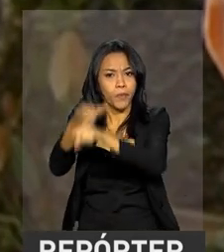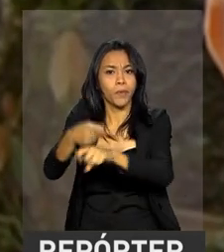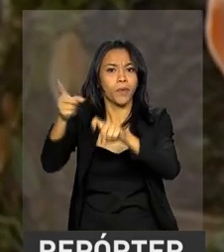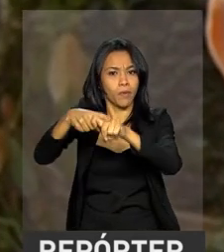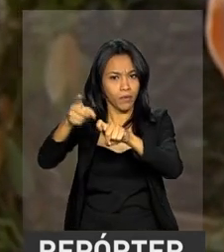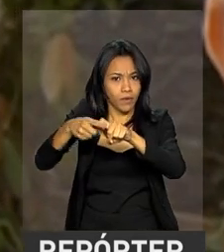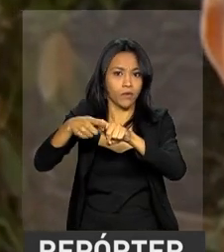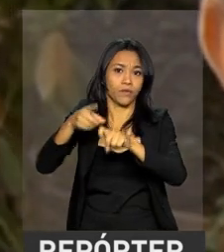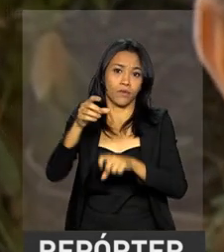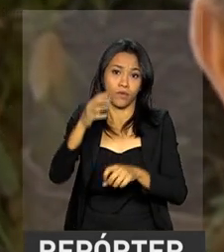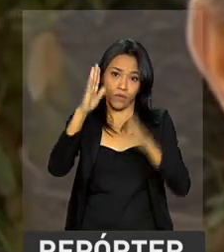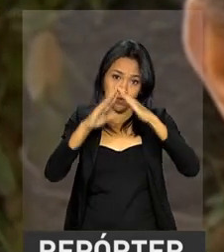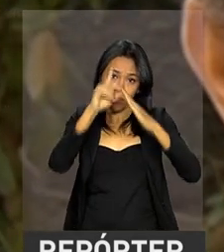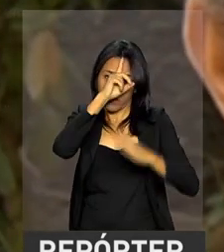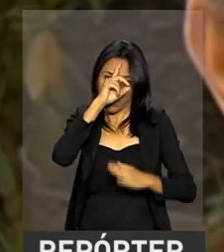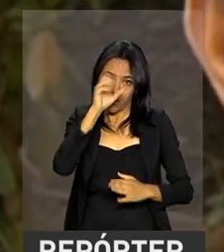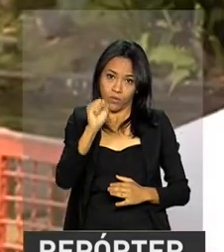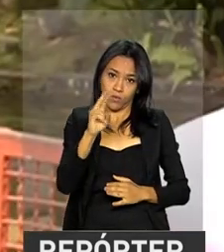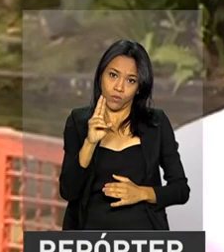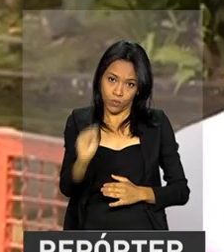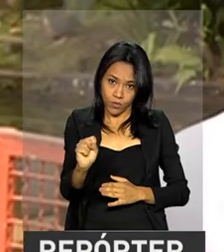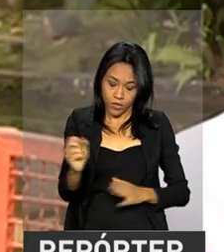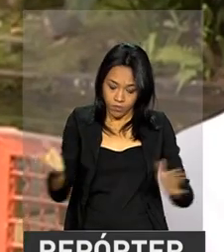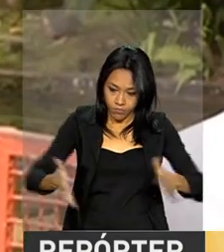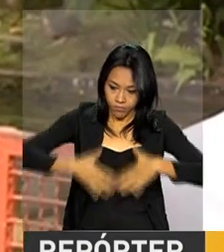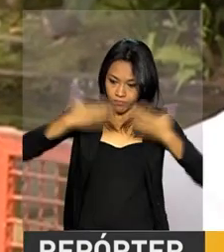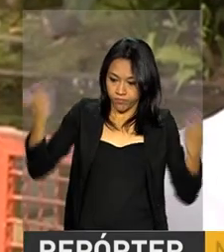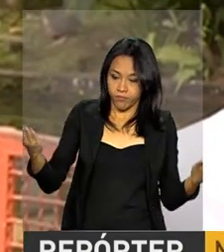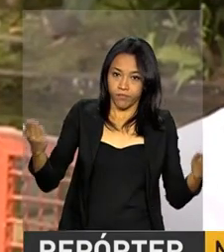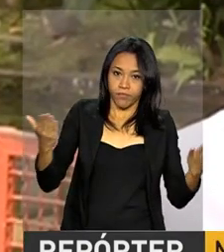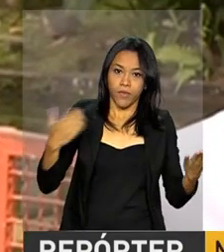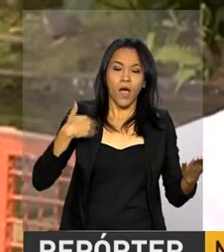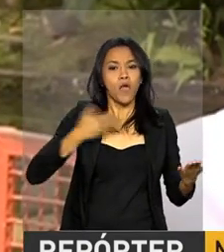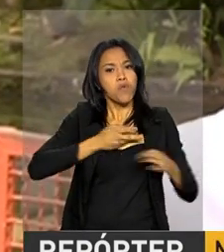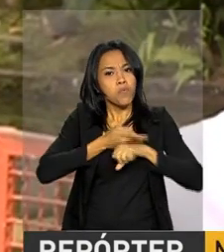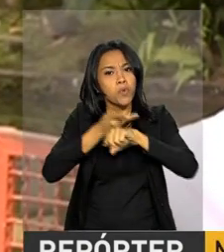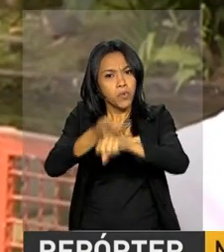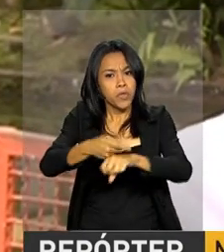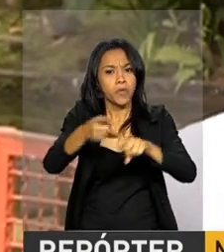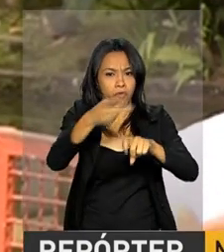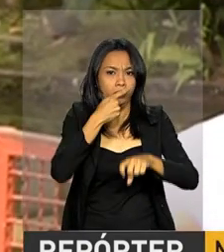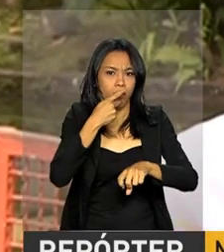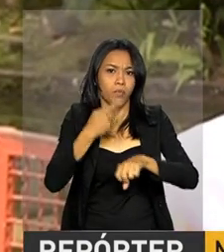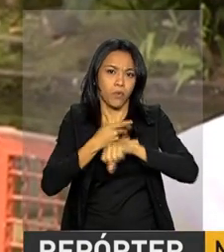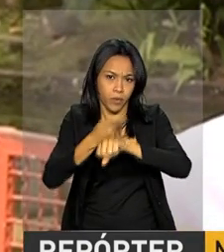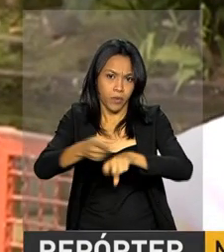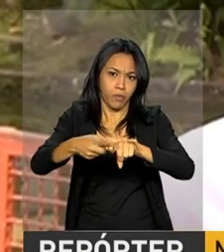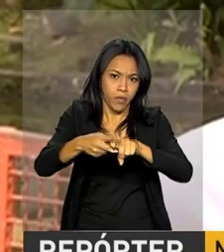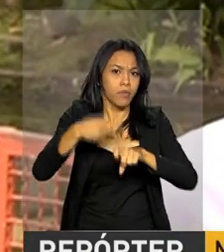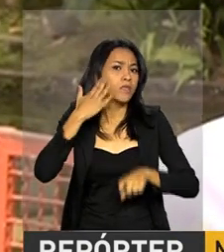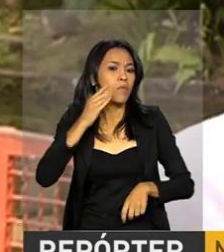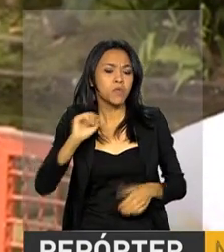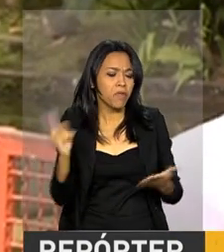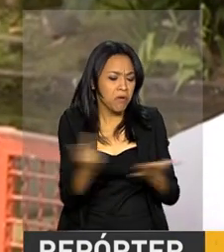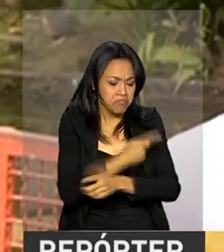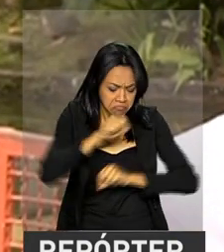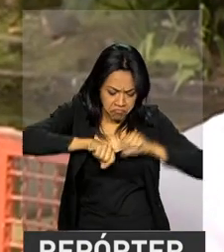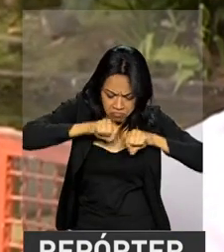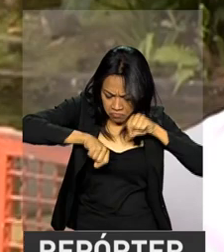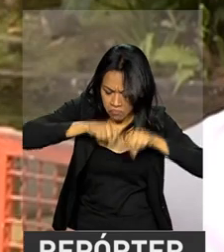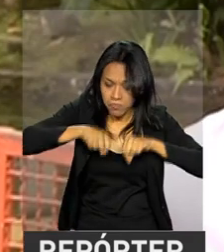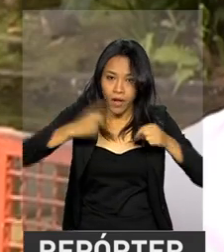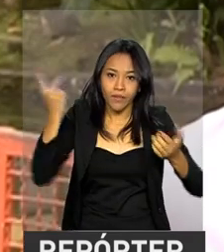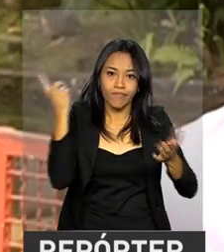Único de Saúde e veio a surpresa. Comecei a vir ao médico para ver o que, que era, aí eles descobriram